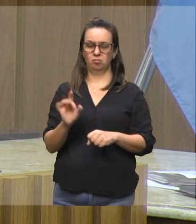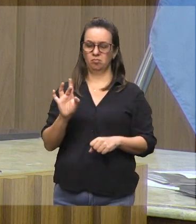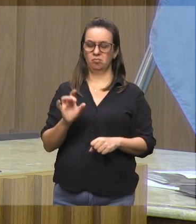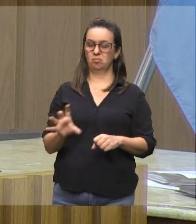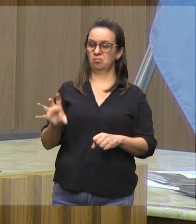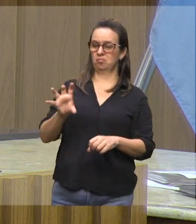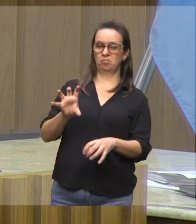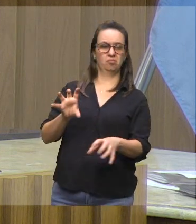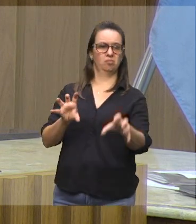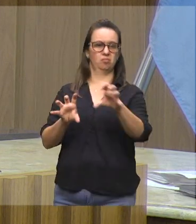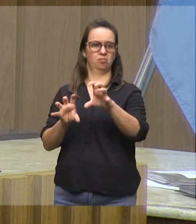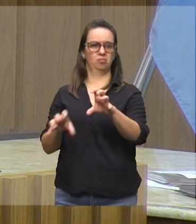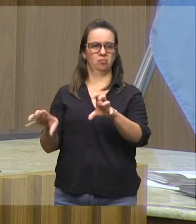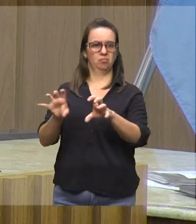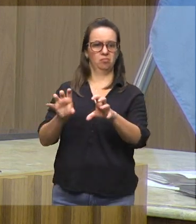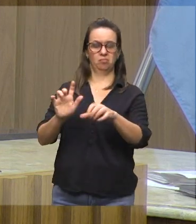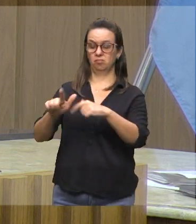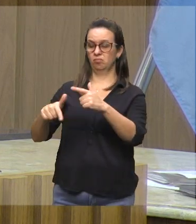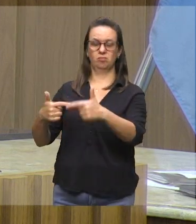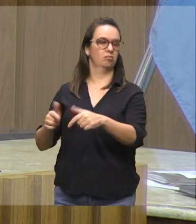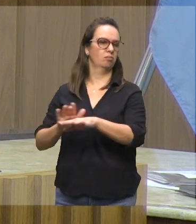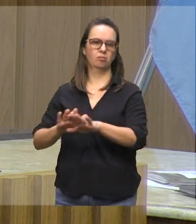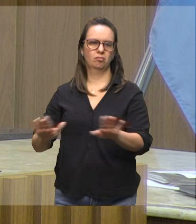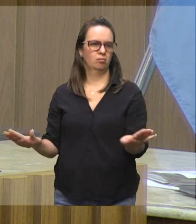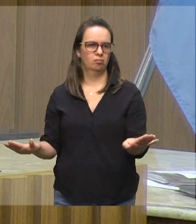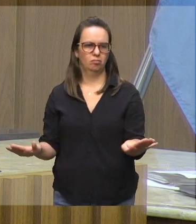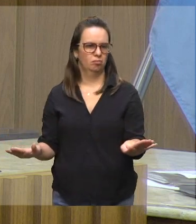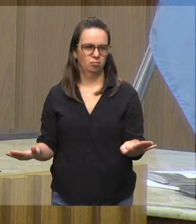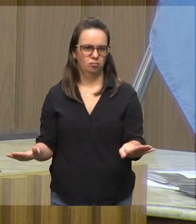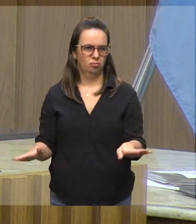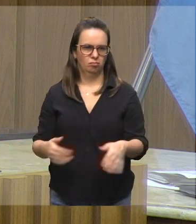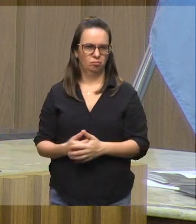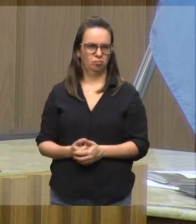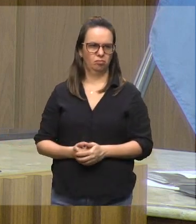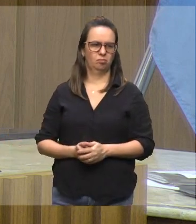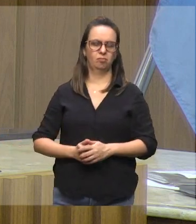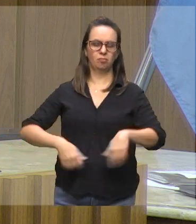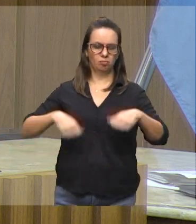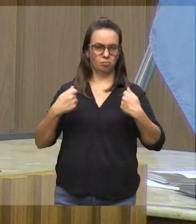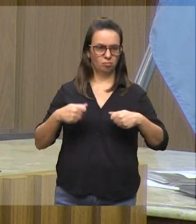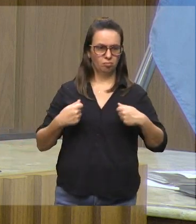daqui a pouco acabou. Não. Tem que enaltecer a